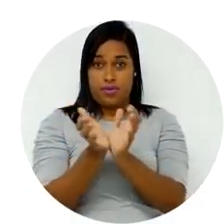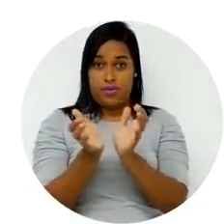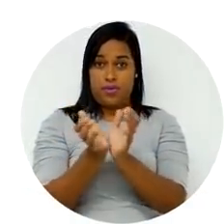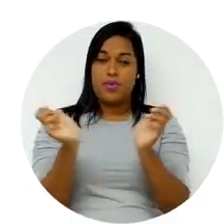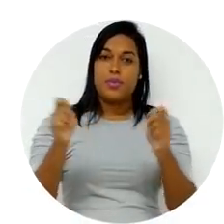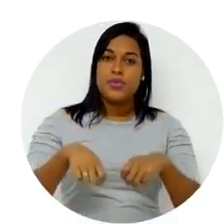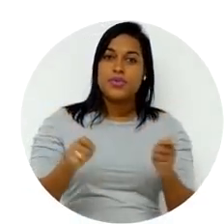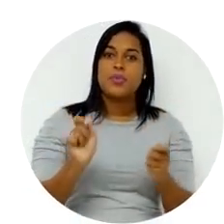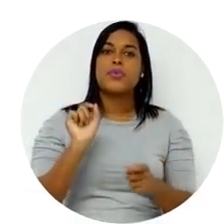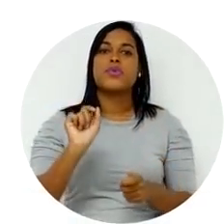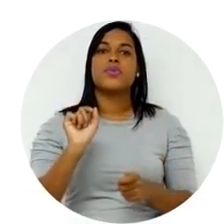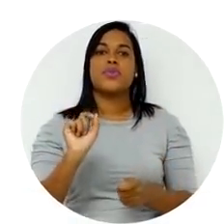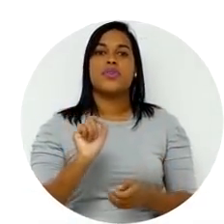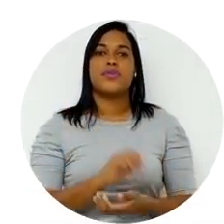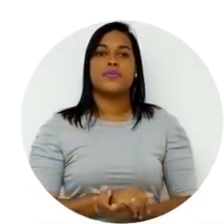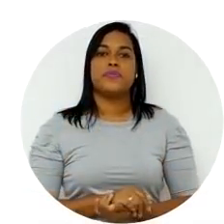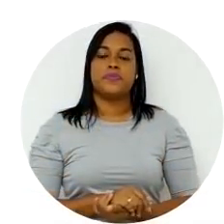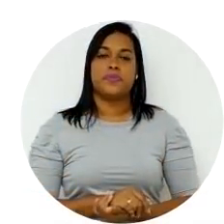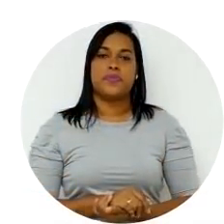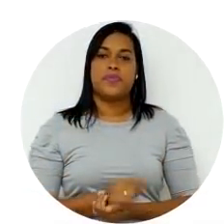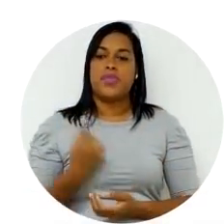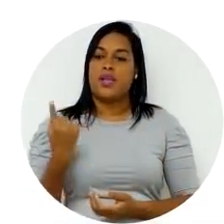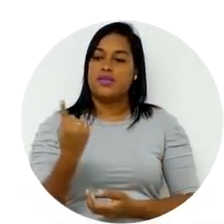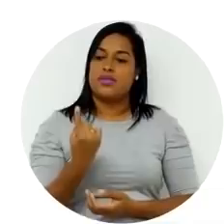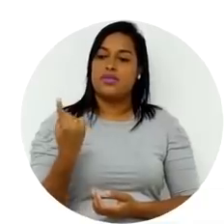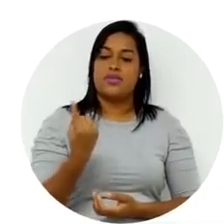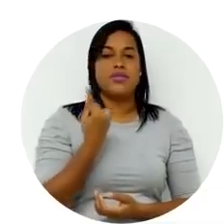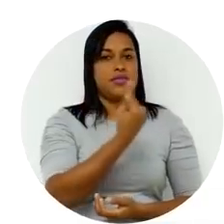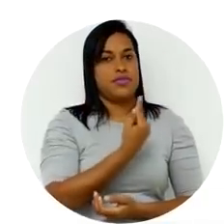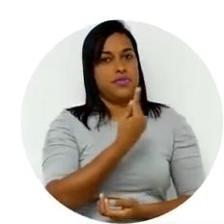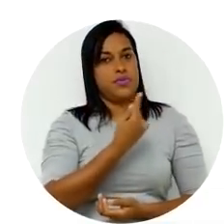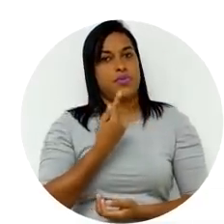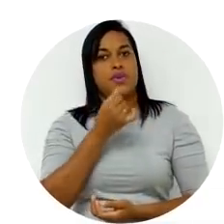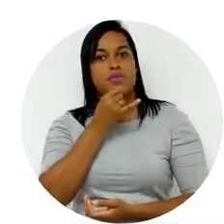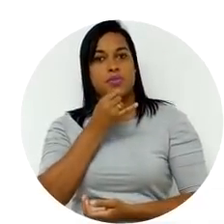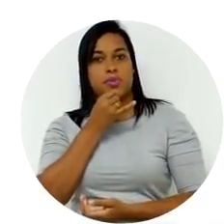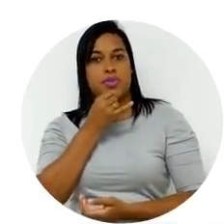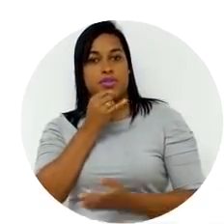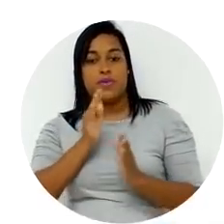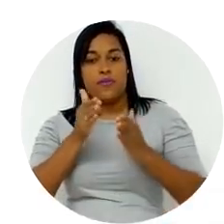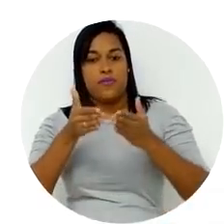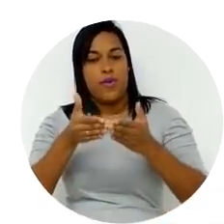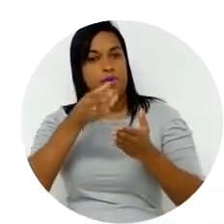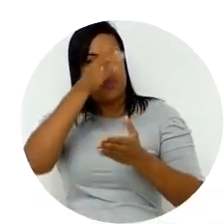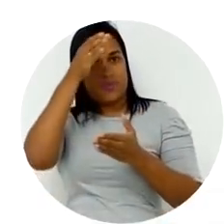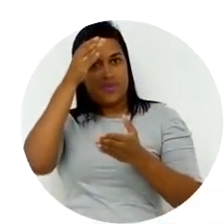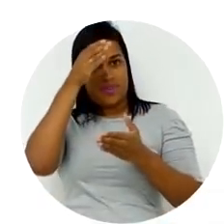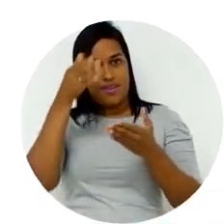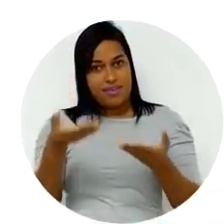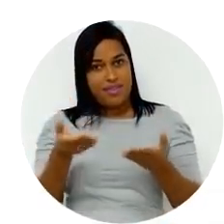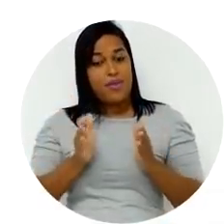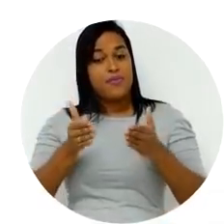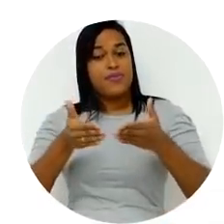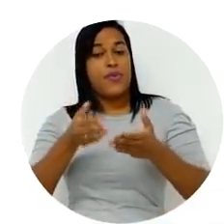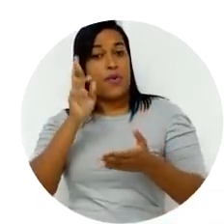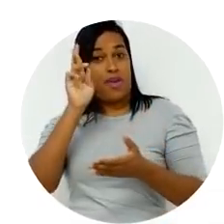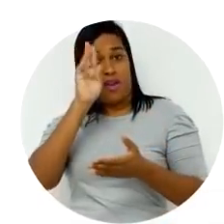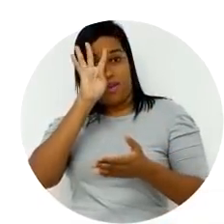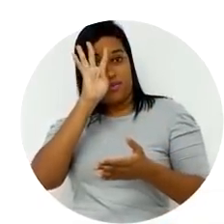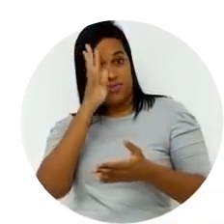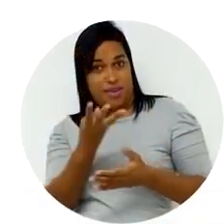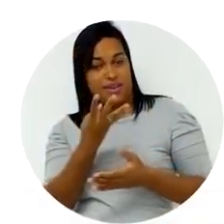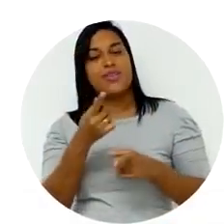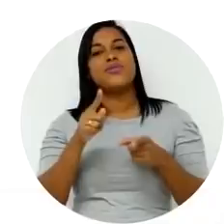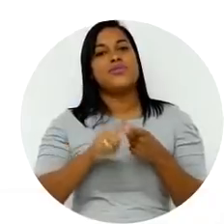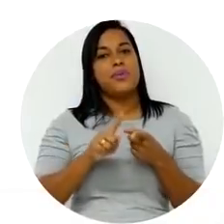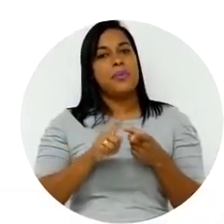de competências, que são as competências individuais. Por exemplo, o foco no cliente, o foco em